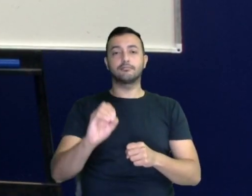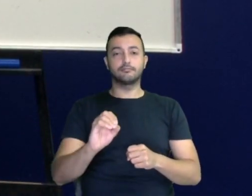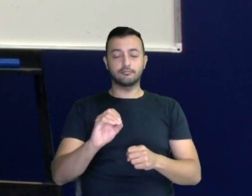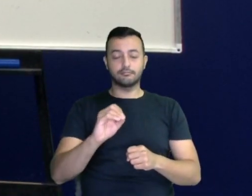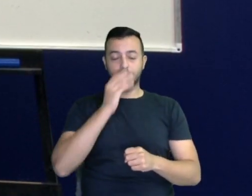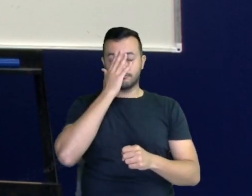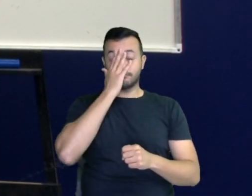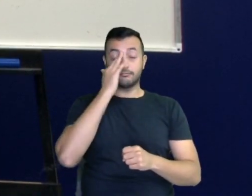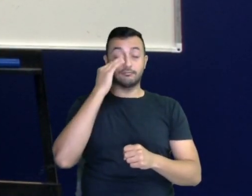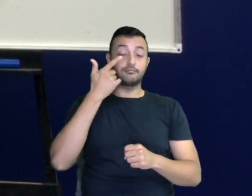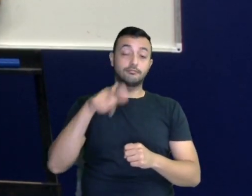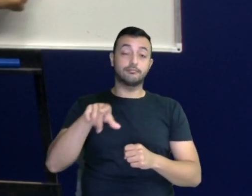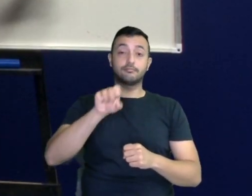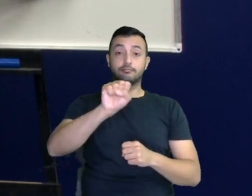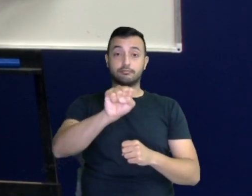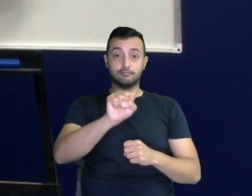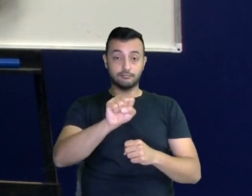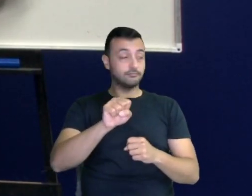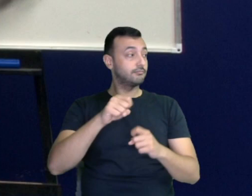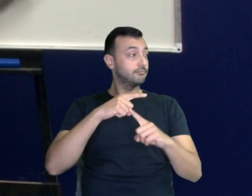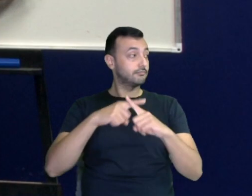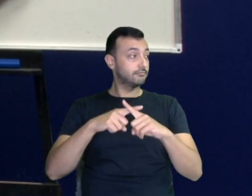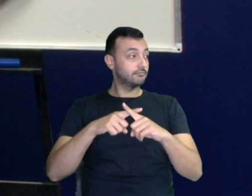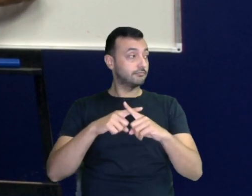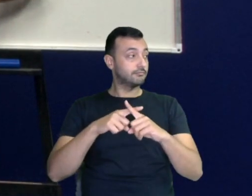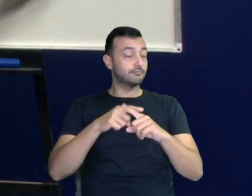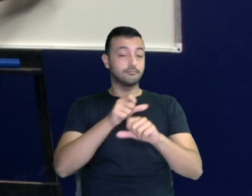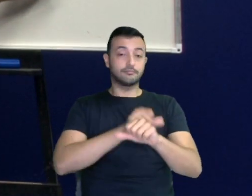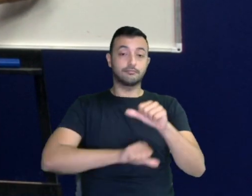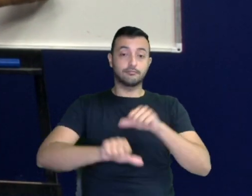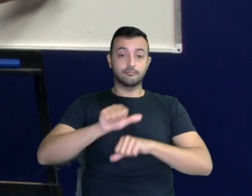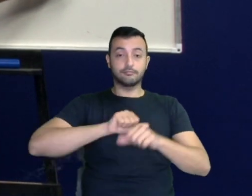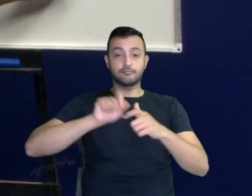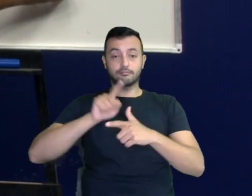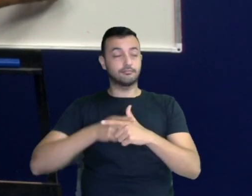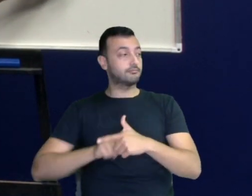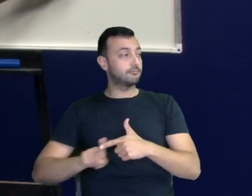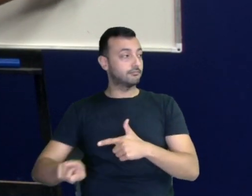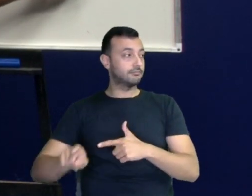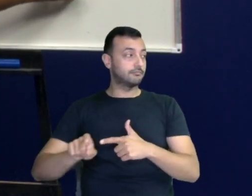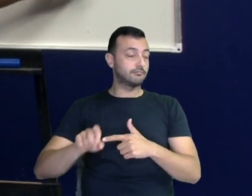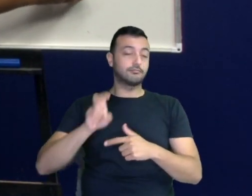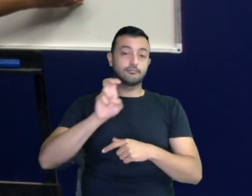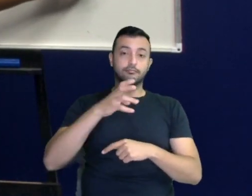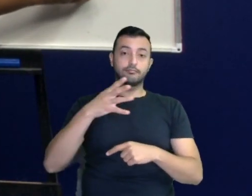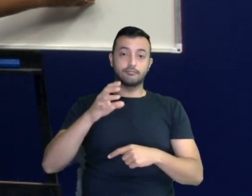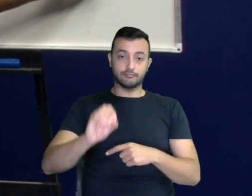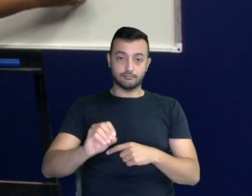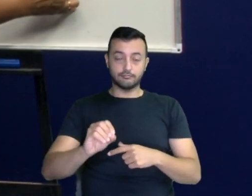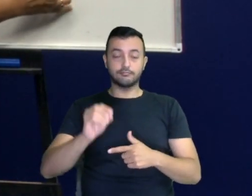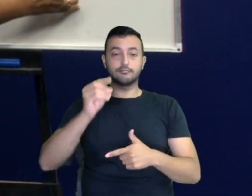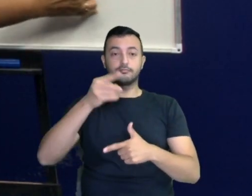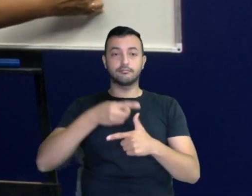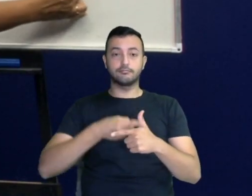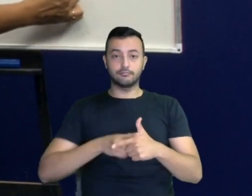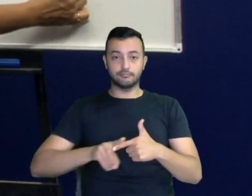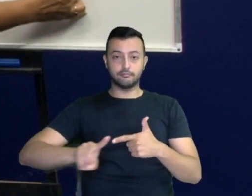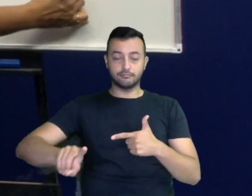E agora o 8 que está multiplicando vai para lá dividindo, né? Então, fica